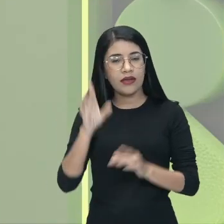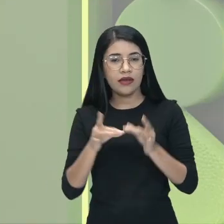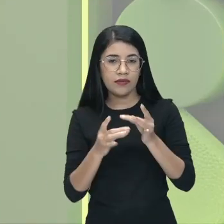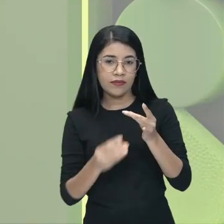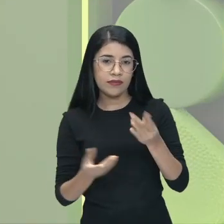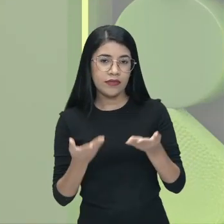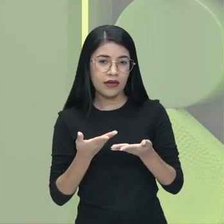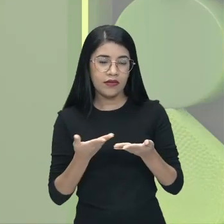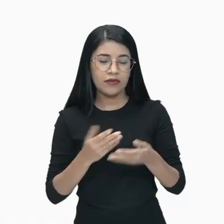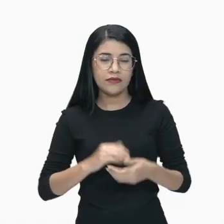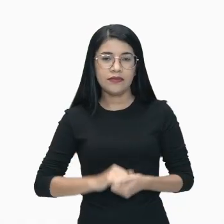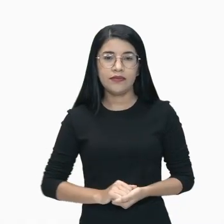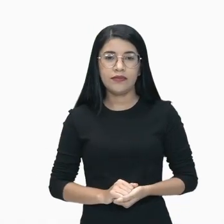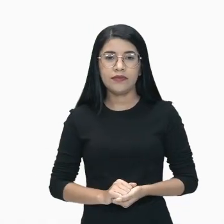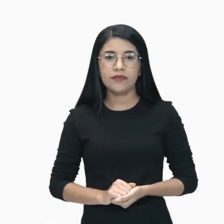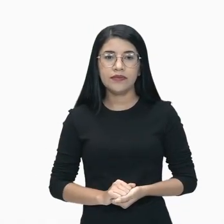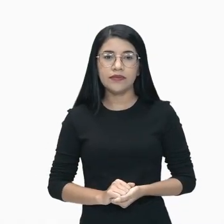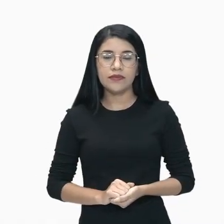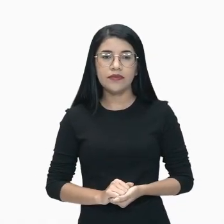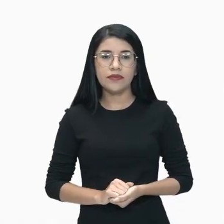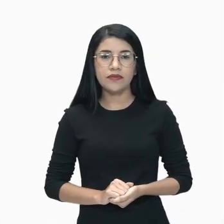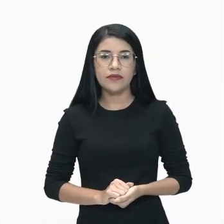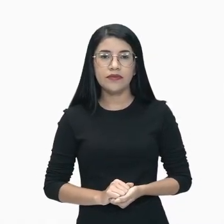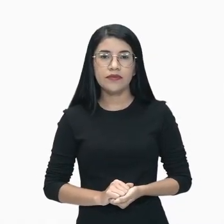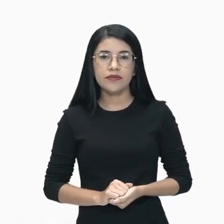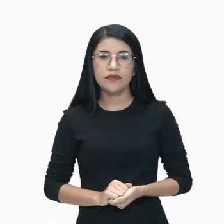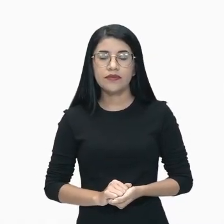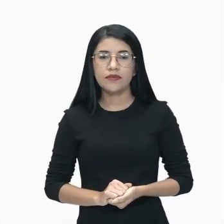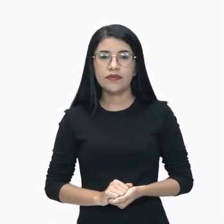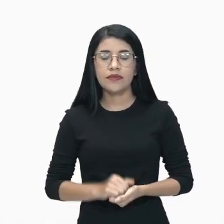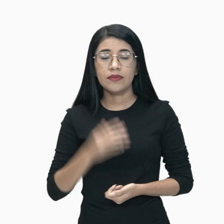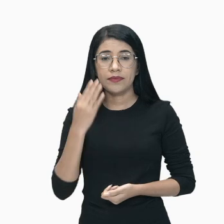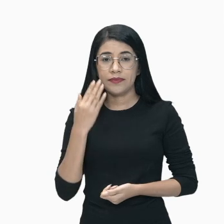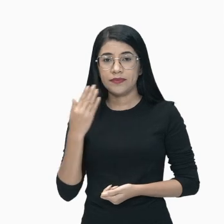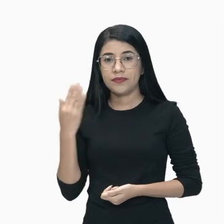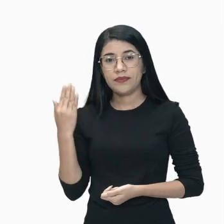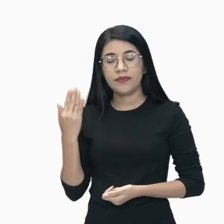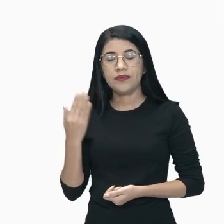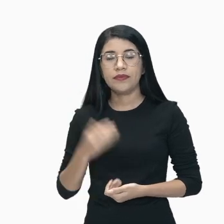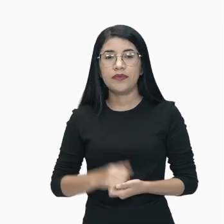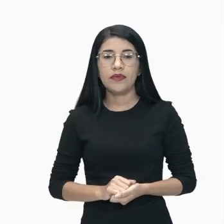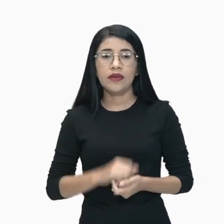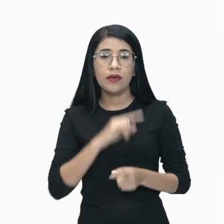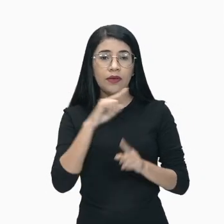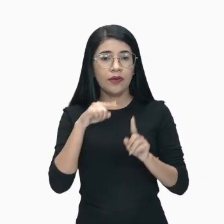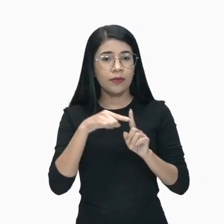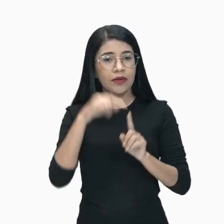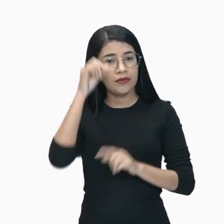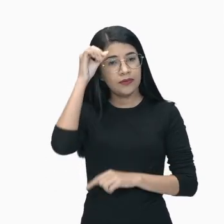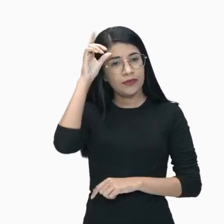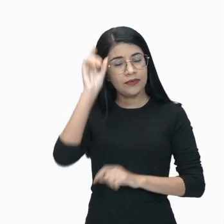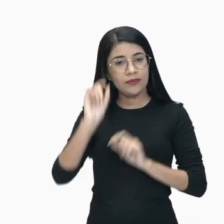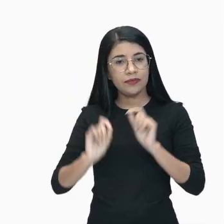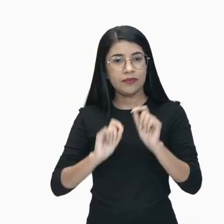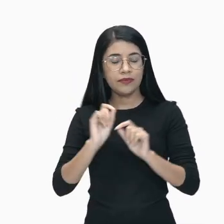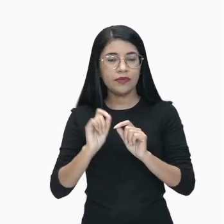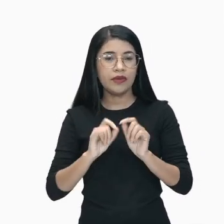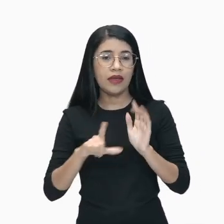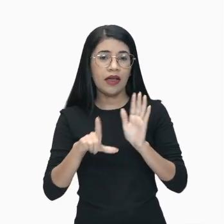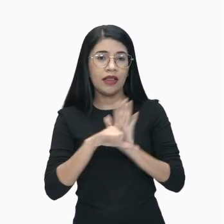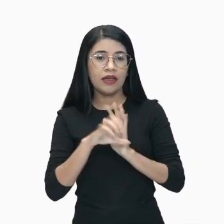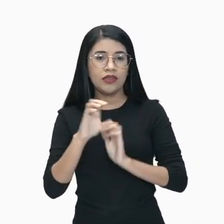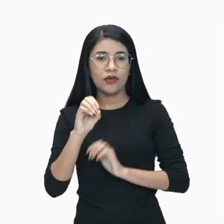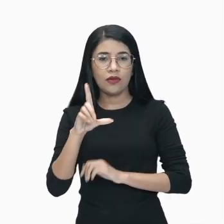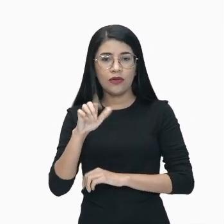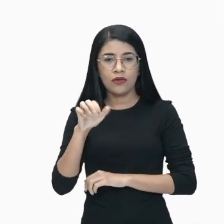detalhamento da aula número 15. Aí está, pessoal, o objeto de conhecimento, lei de